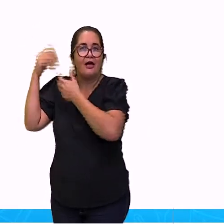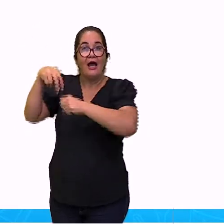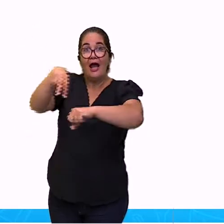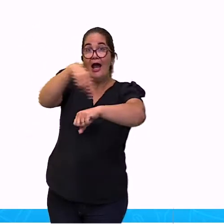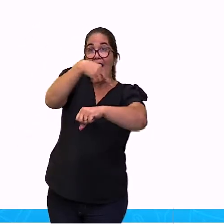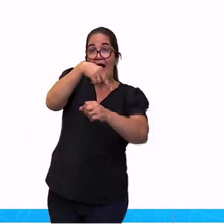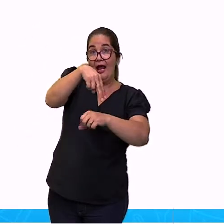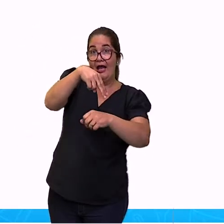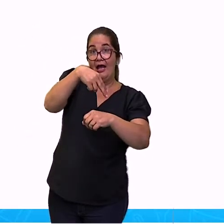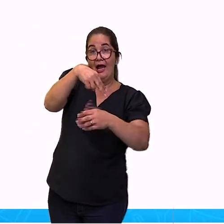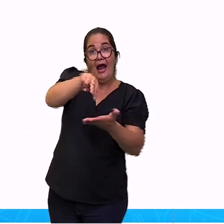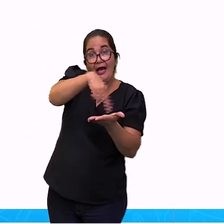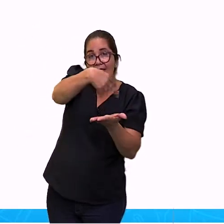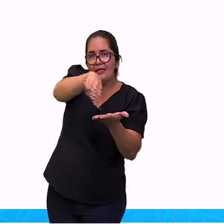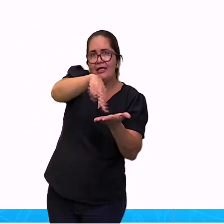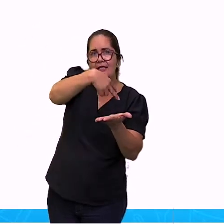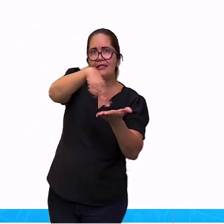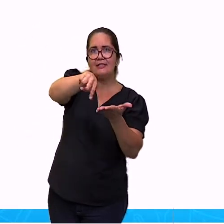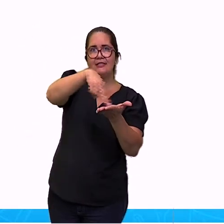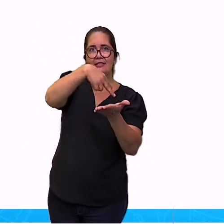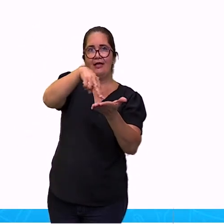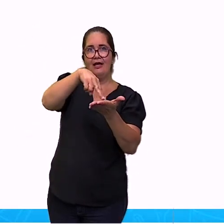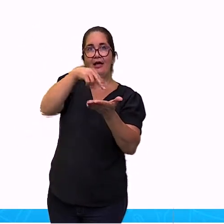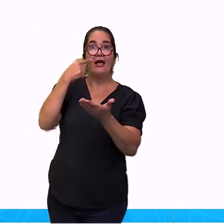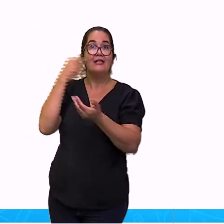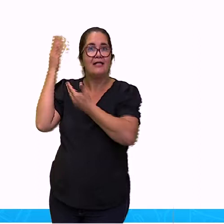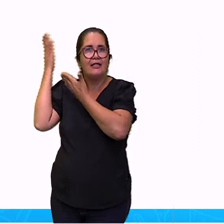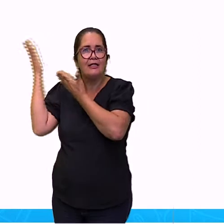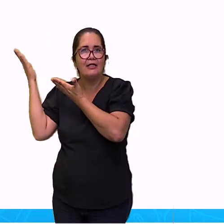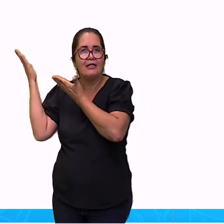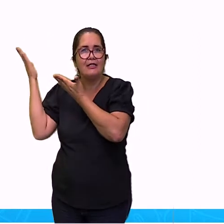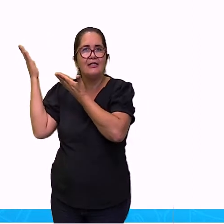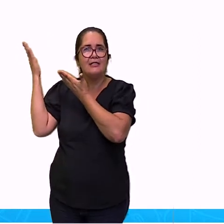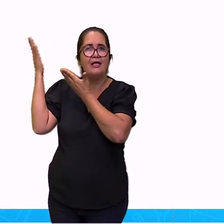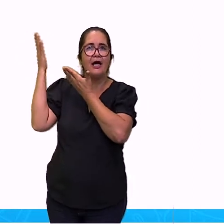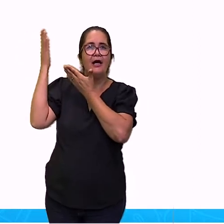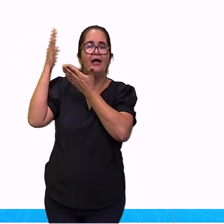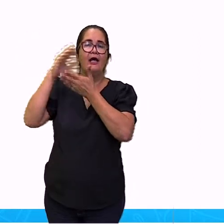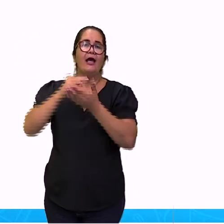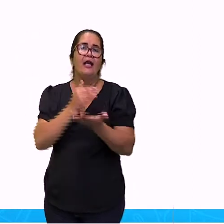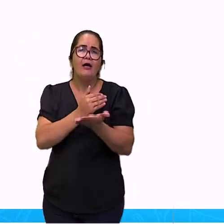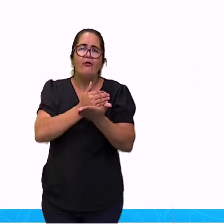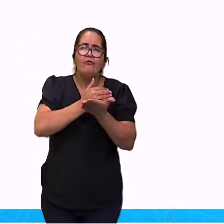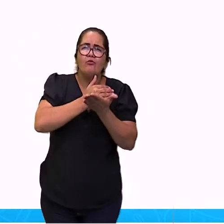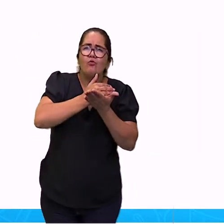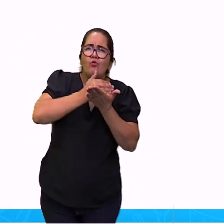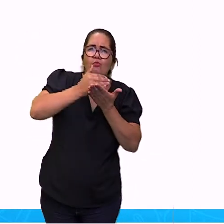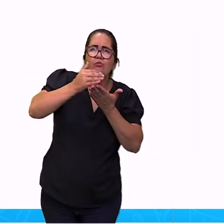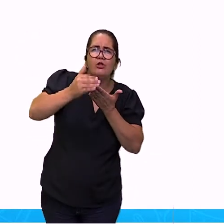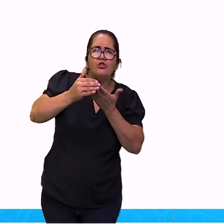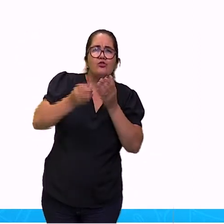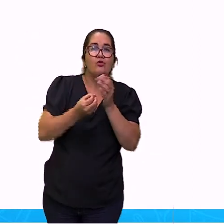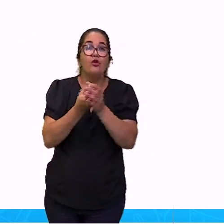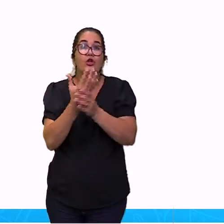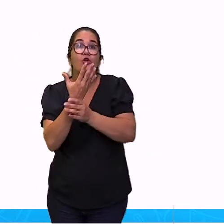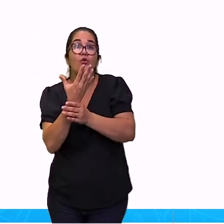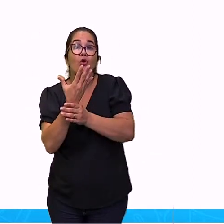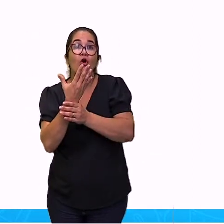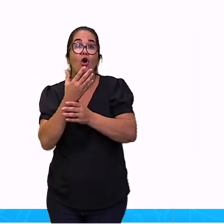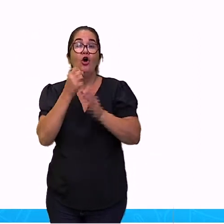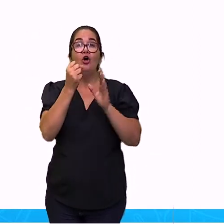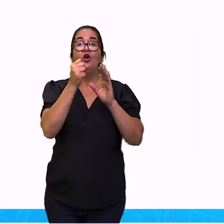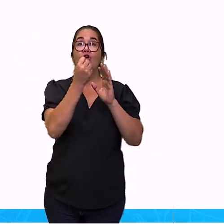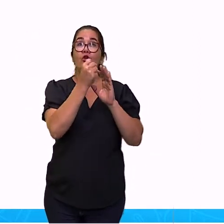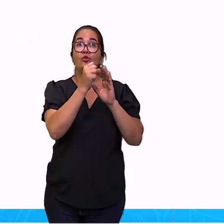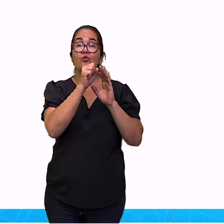e o balé, ele surgiu, gente, nas cortes italianas, lá na Itália. Originado dos grandes balés de rua, se tornou